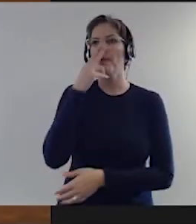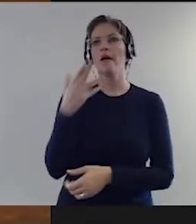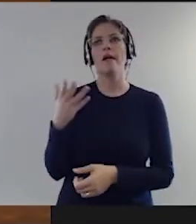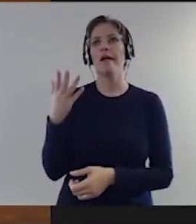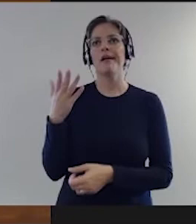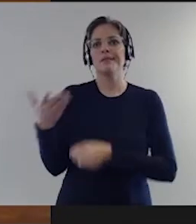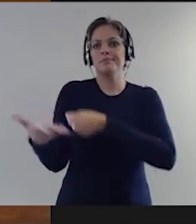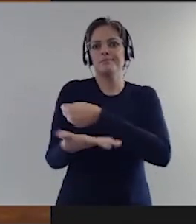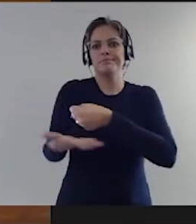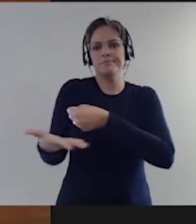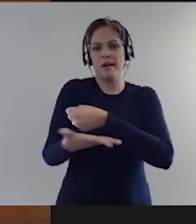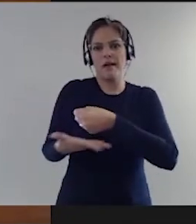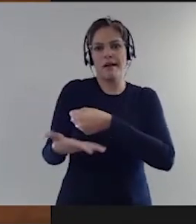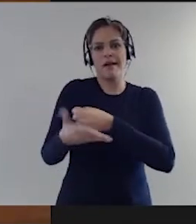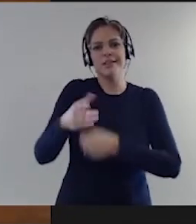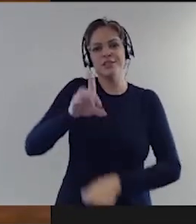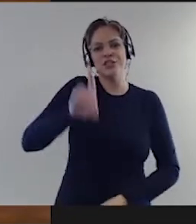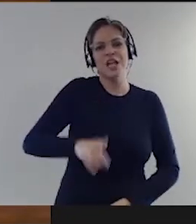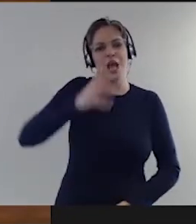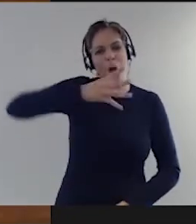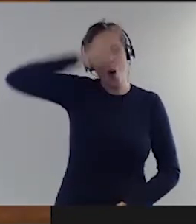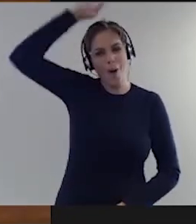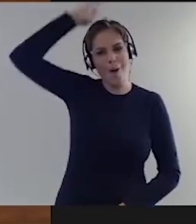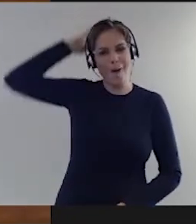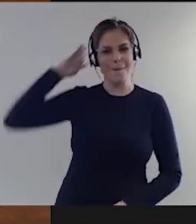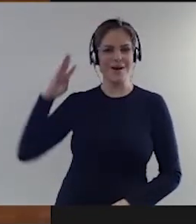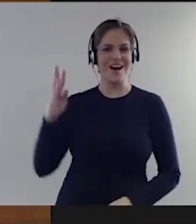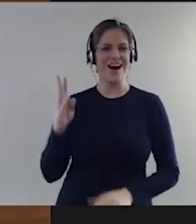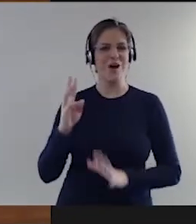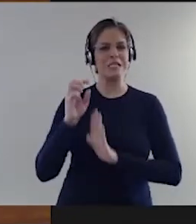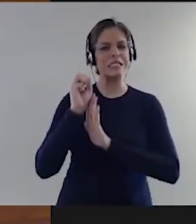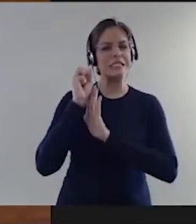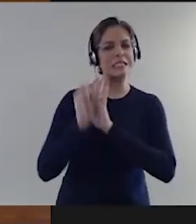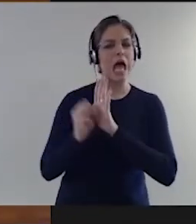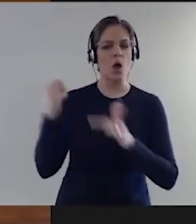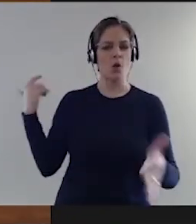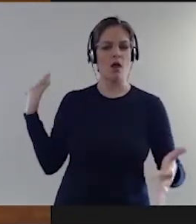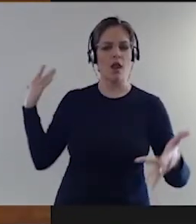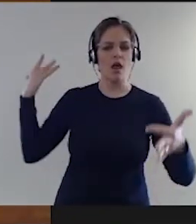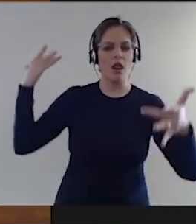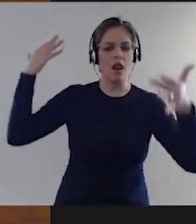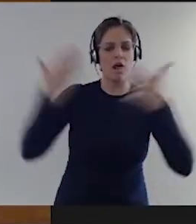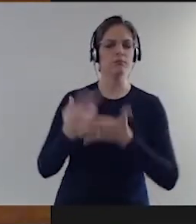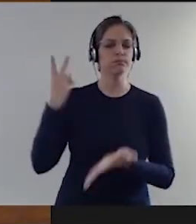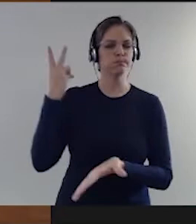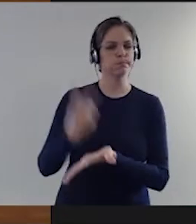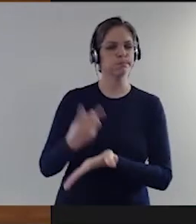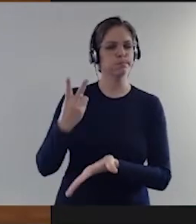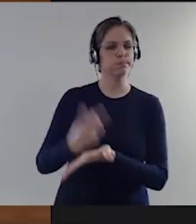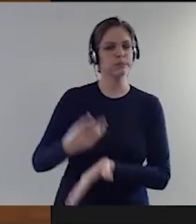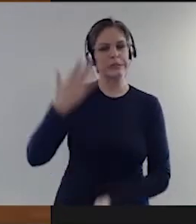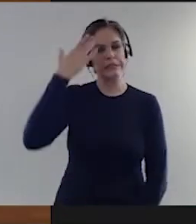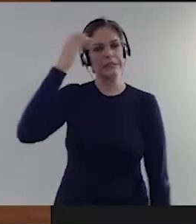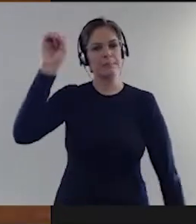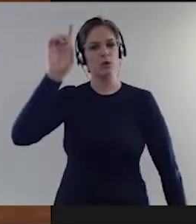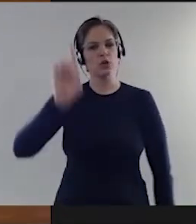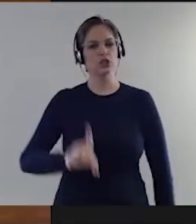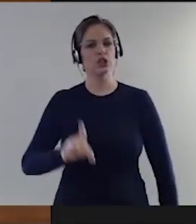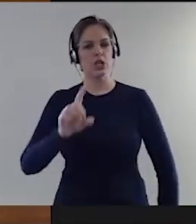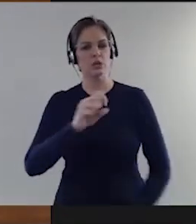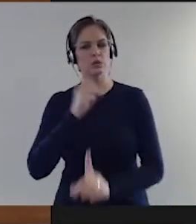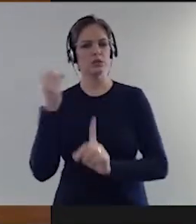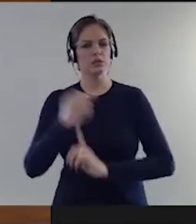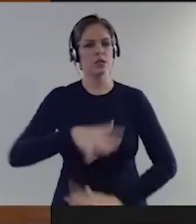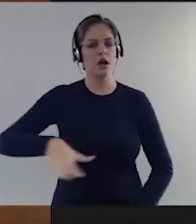tradição do direito romano que atravessaria os séculos com uma sabedoria perene para as relações sociais,